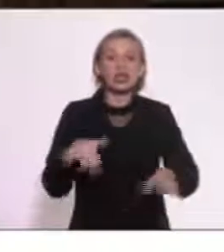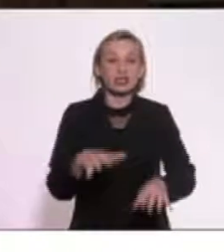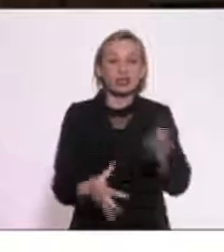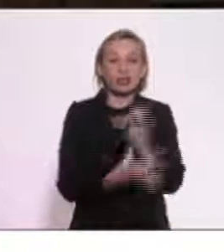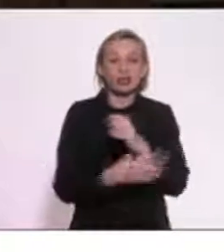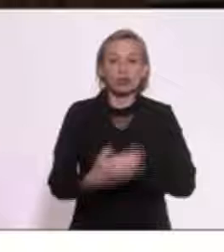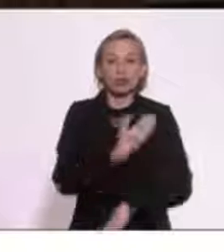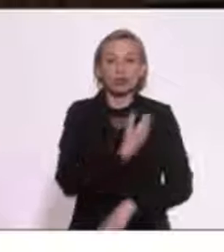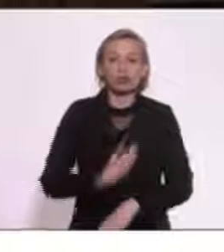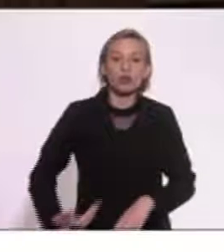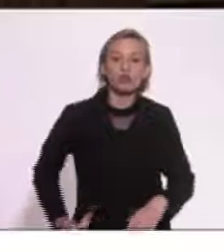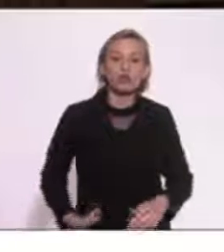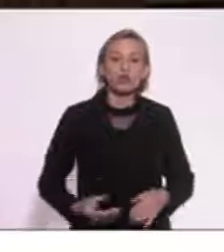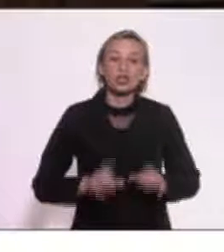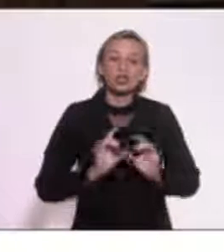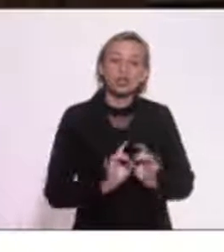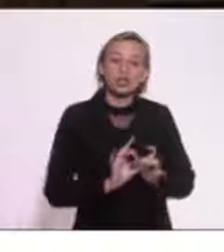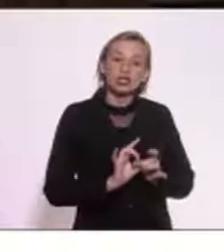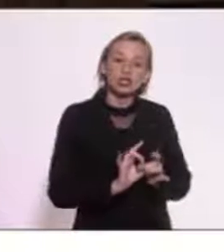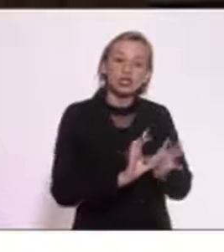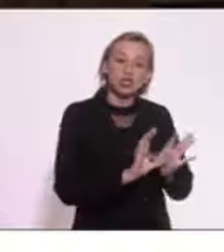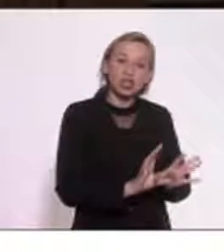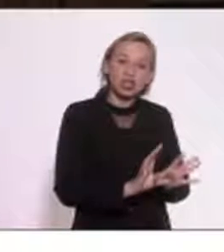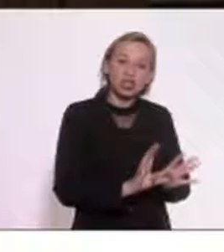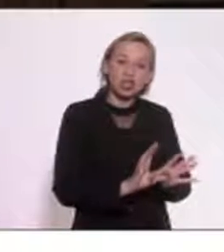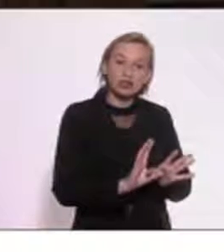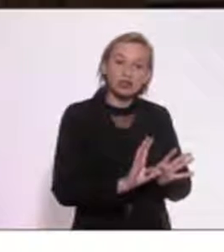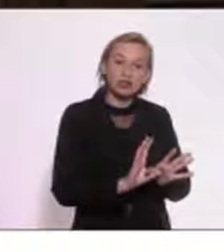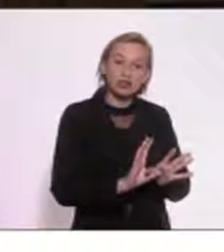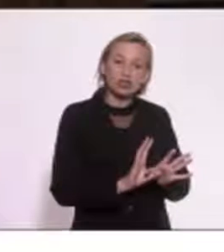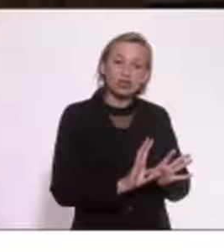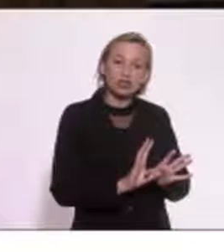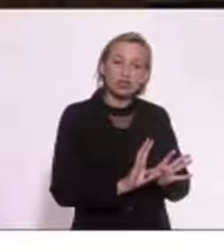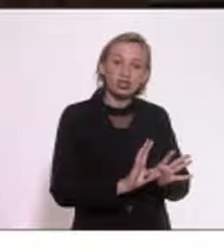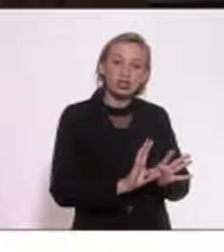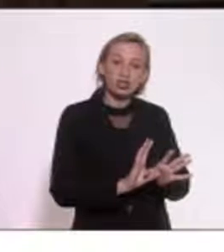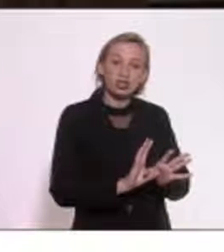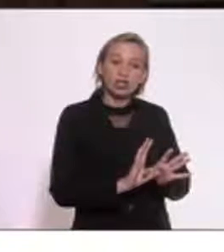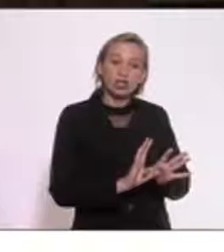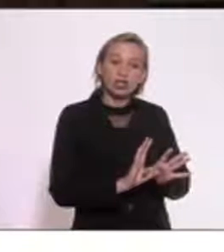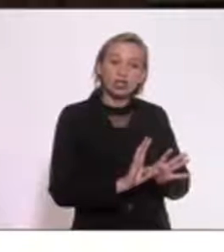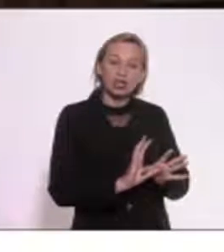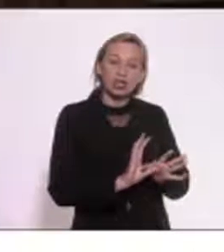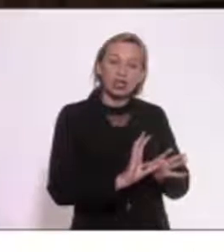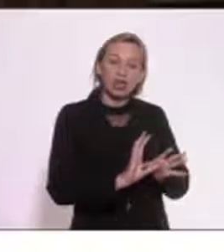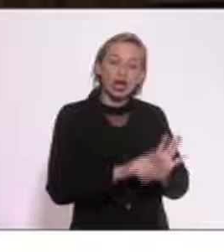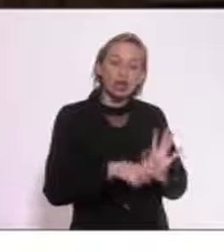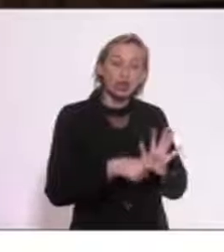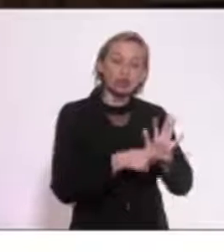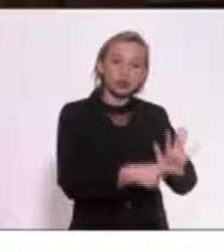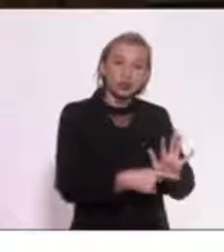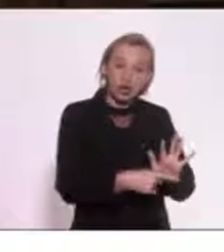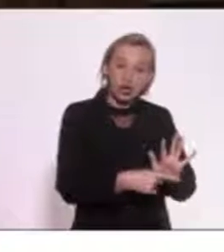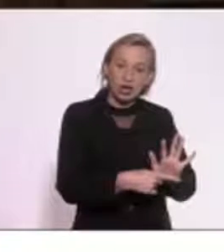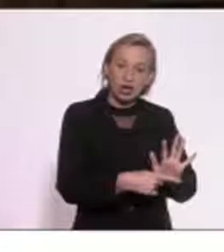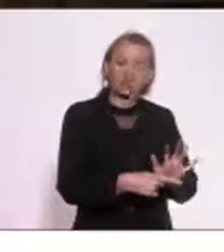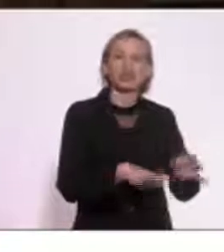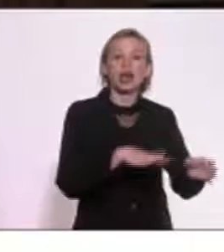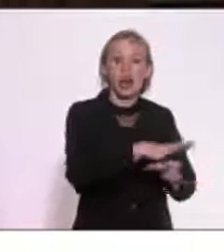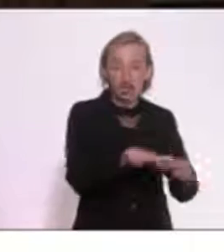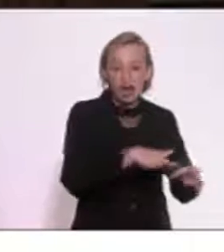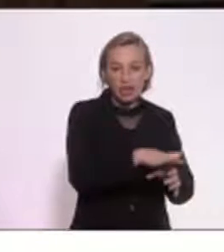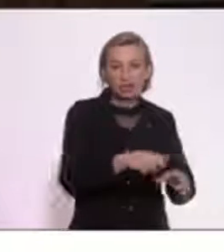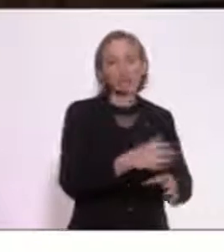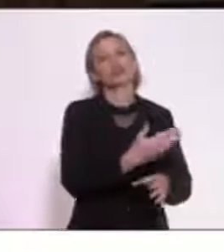de investir cerca de 337 milhões na política da segurança pública.